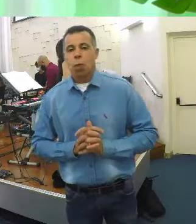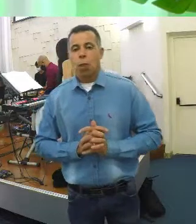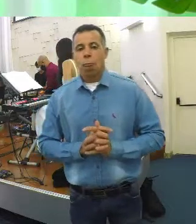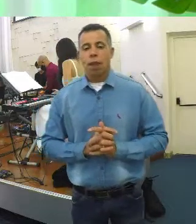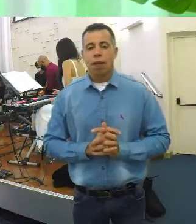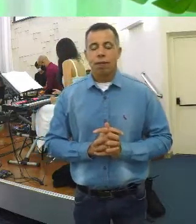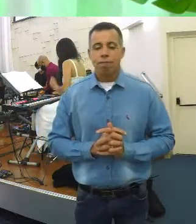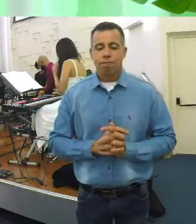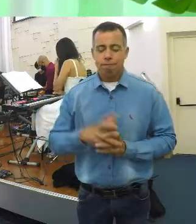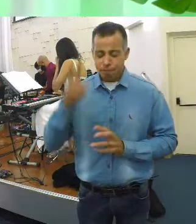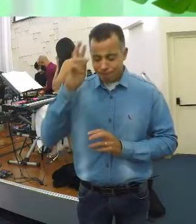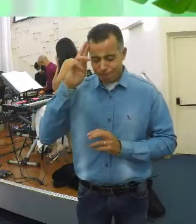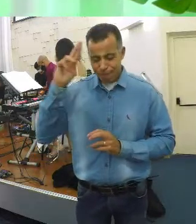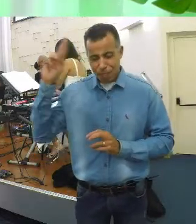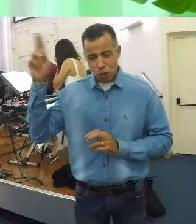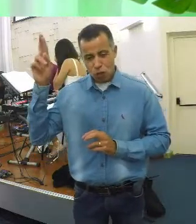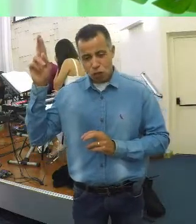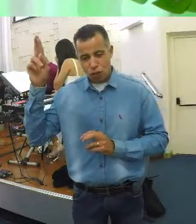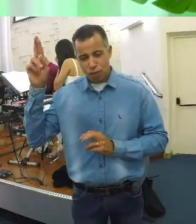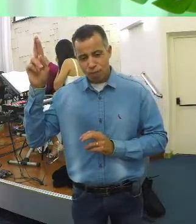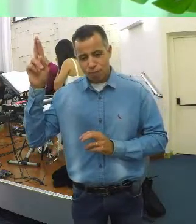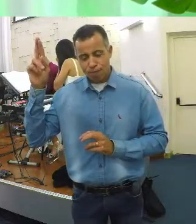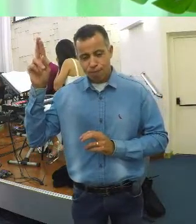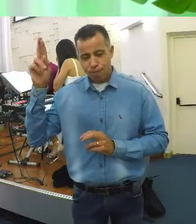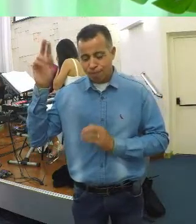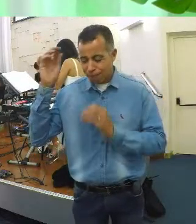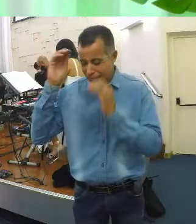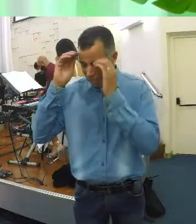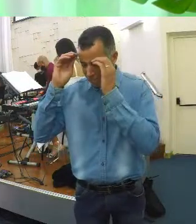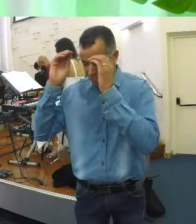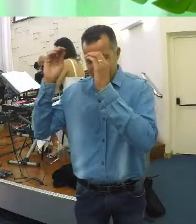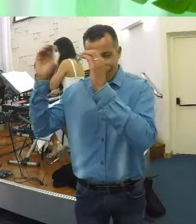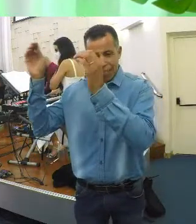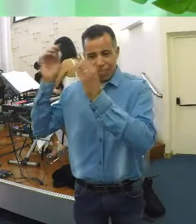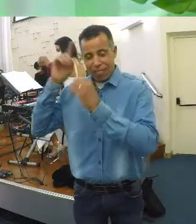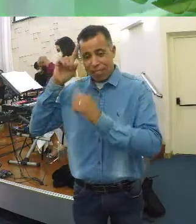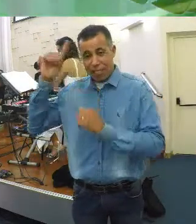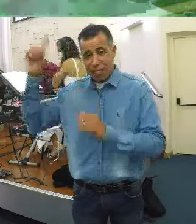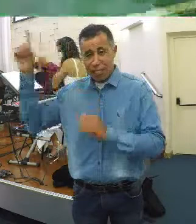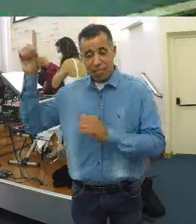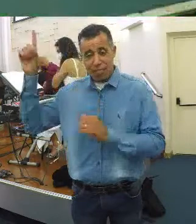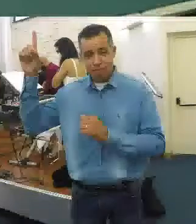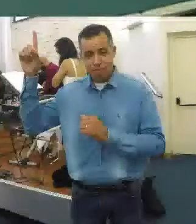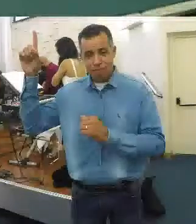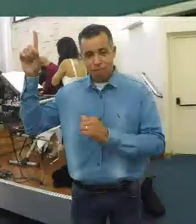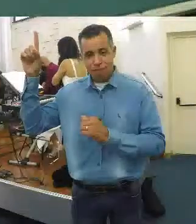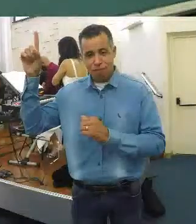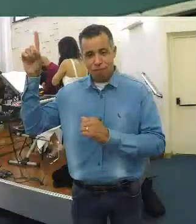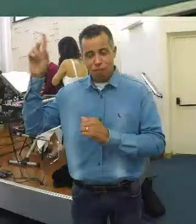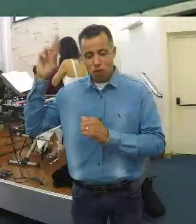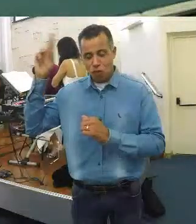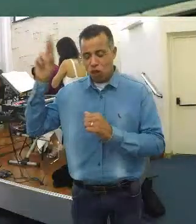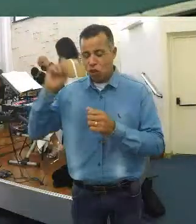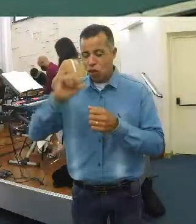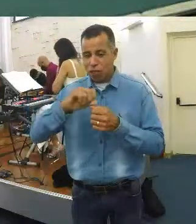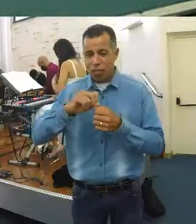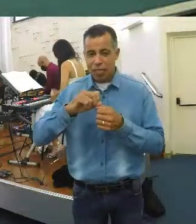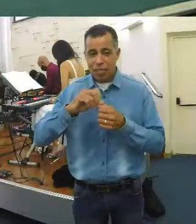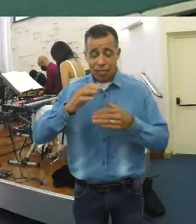Senhor, nós somos muito gratos por esse dia que o Senhor fez. Queremos nos